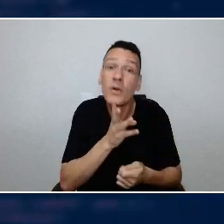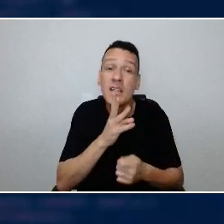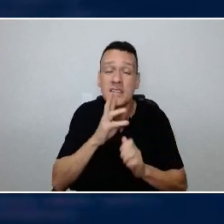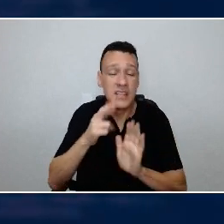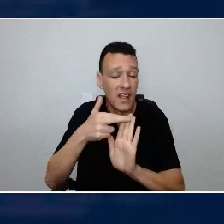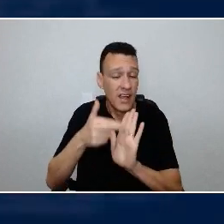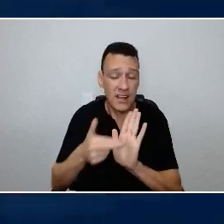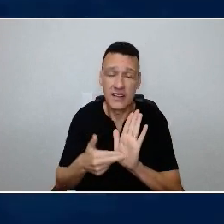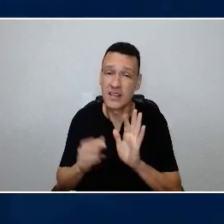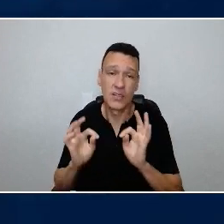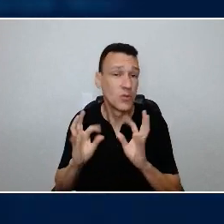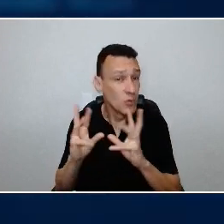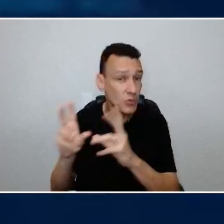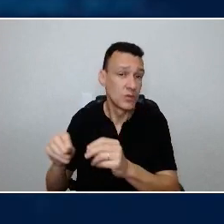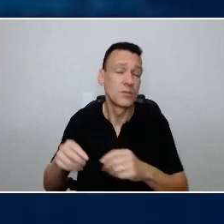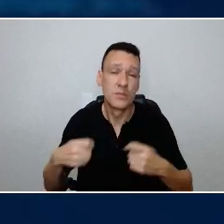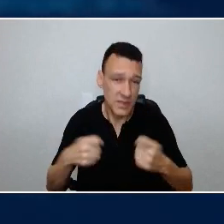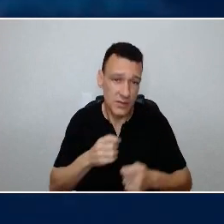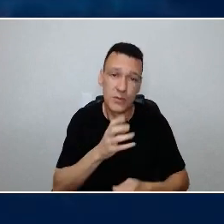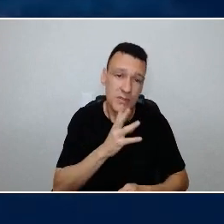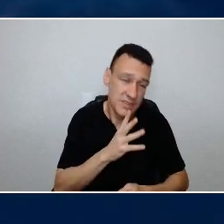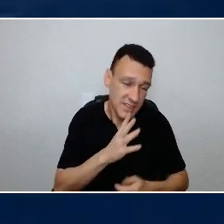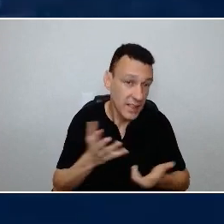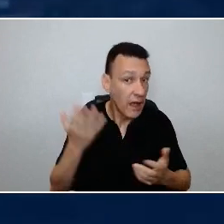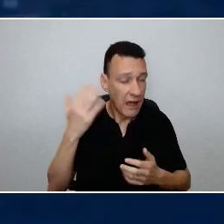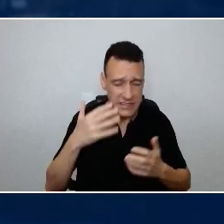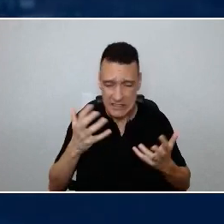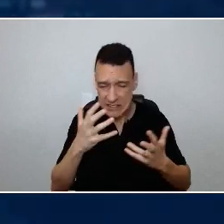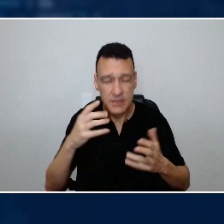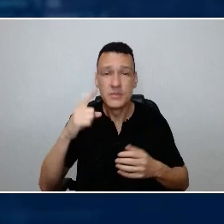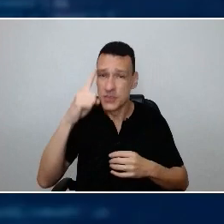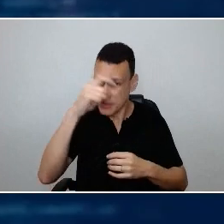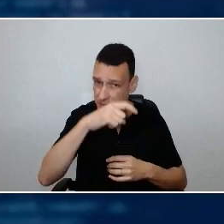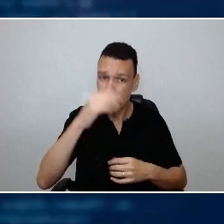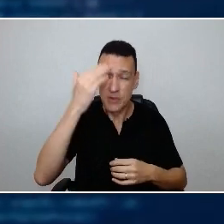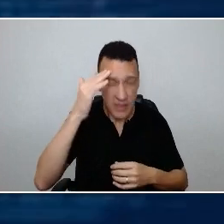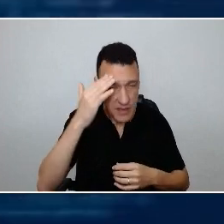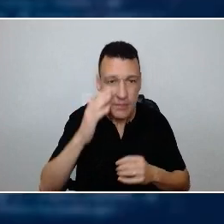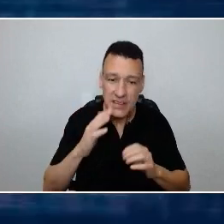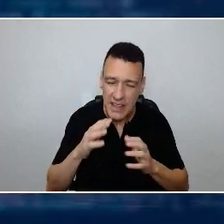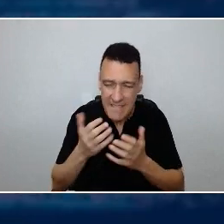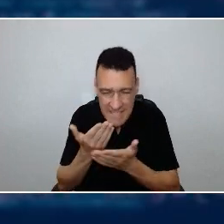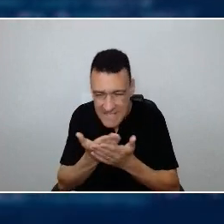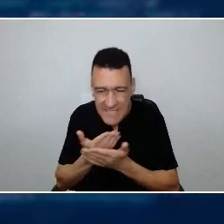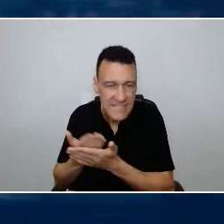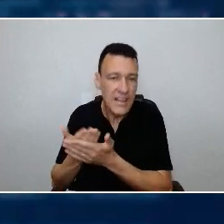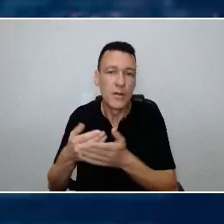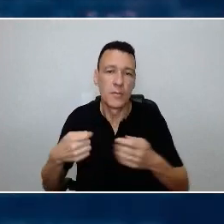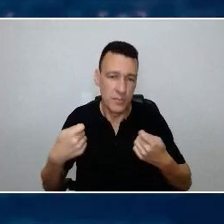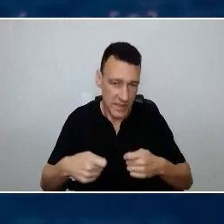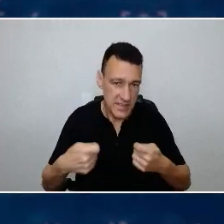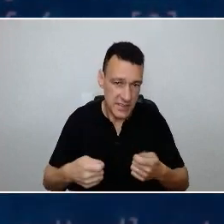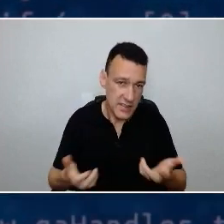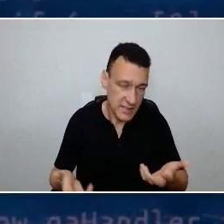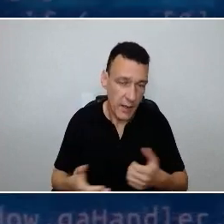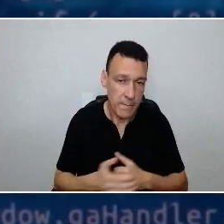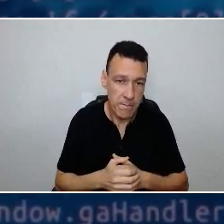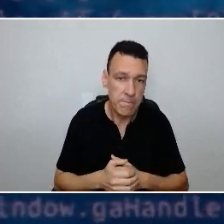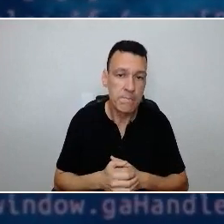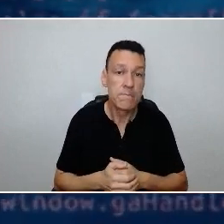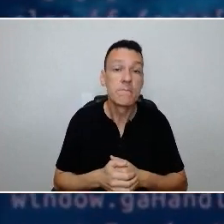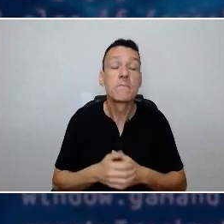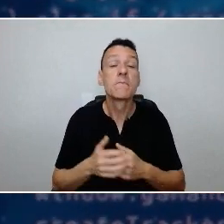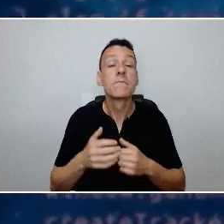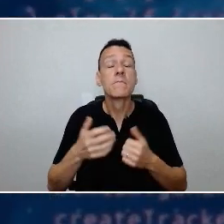uma dor de cabeça bem grande pra gente e direto né fazer revisões de regra porque a cliente às vezes pede um esclarecimento e você precisa